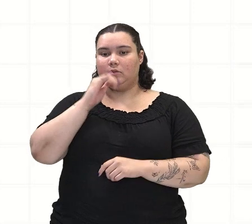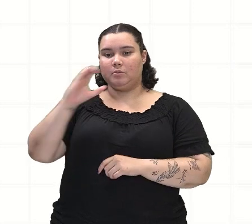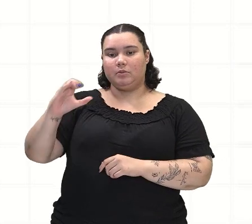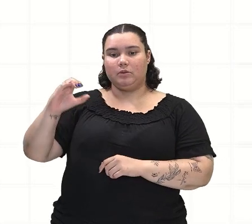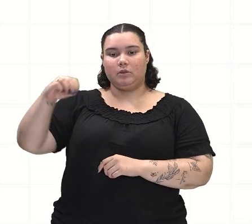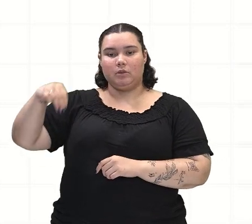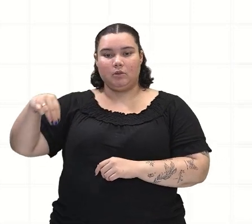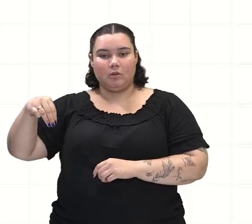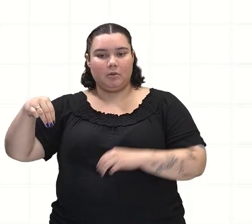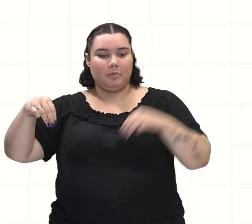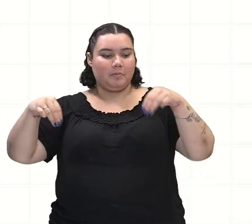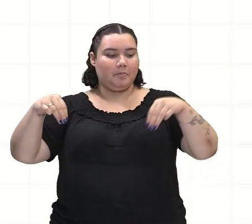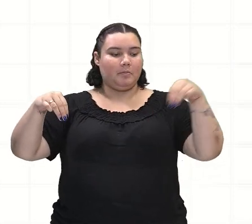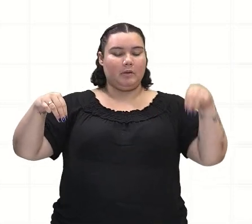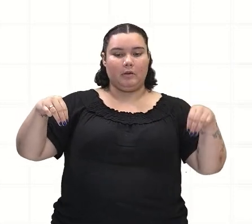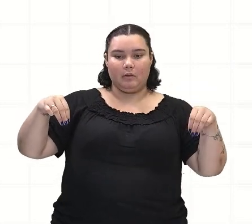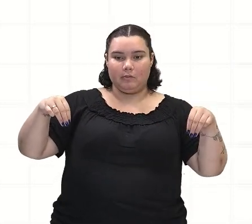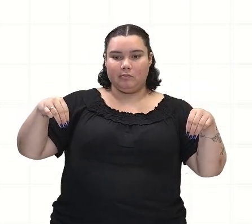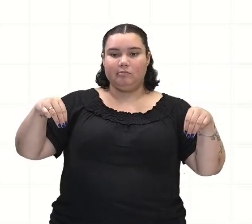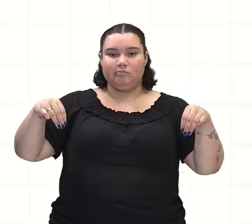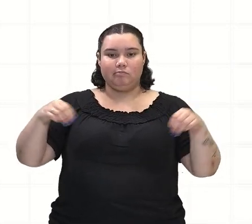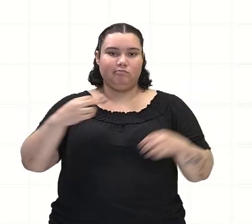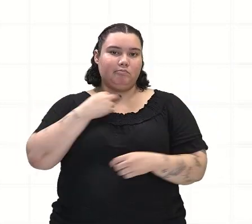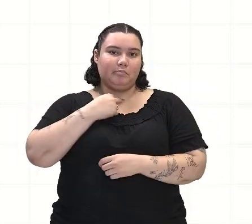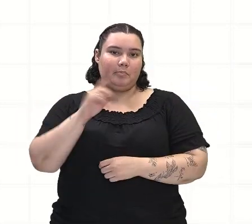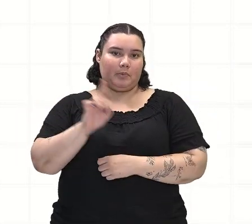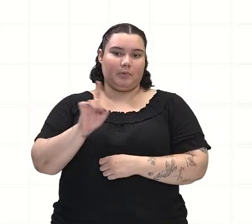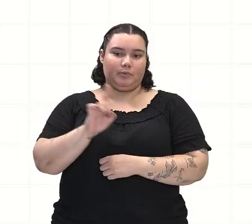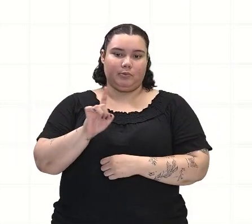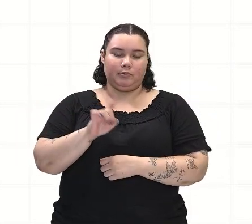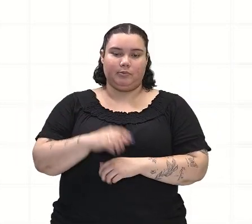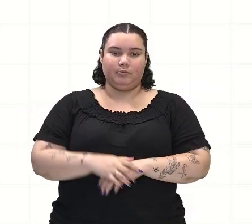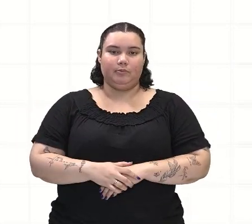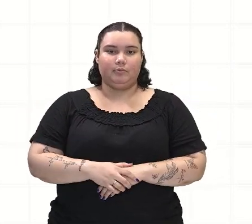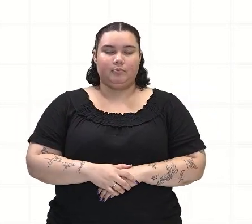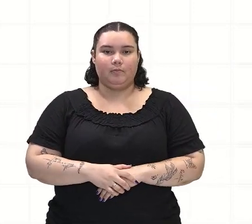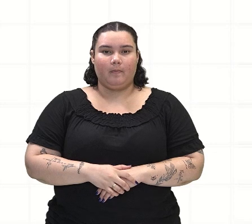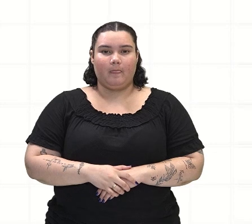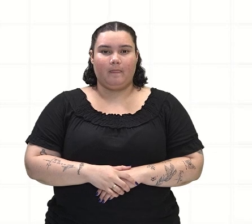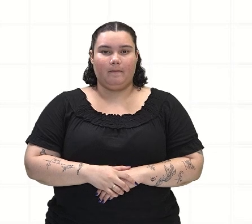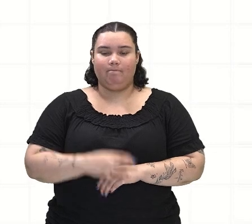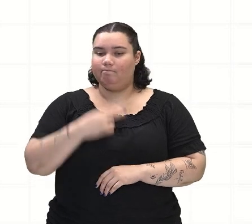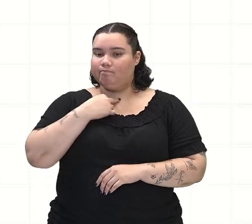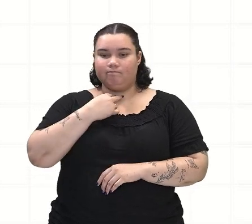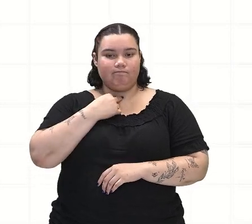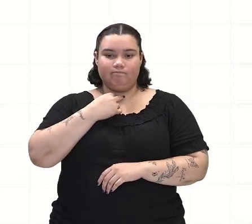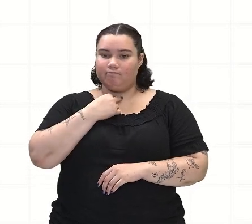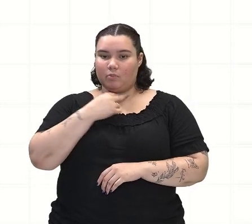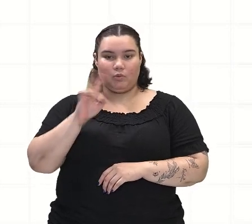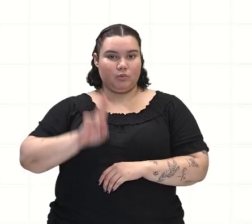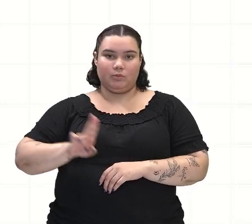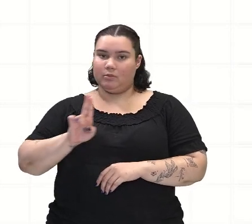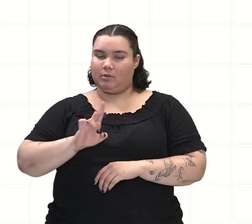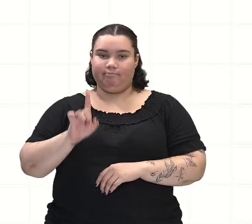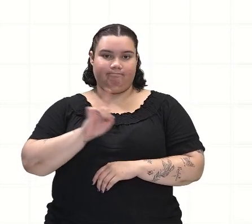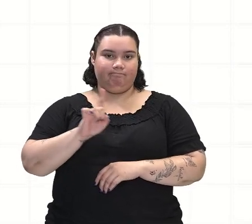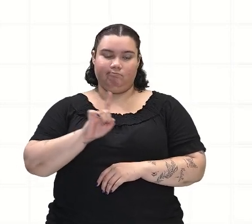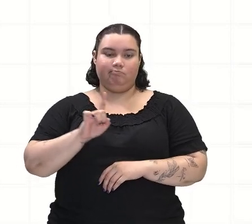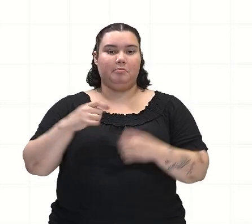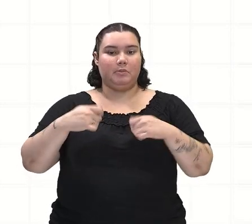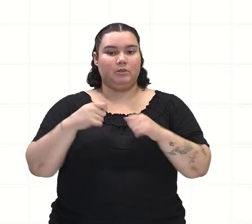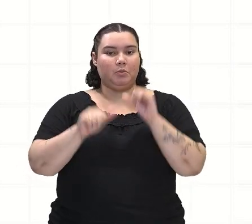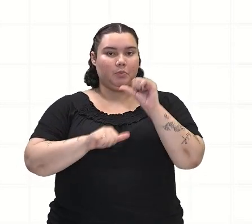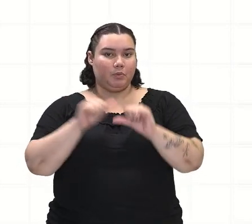Por exemplo, o raio sendo centímetros e a altura sendo milímetro. Não posso fazer essa multiplicação,